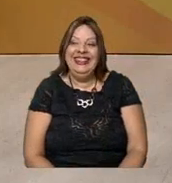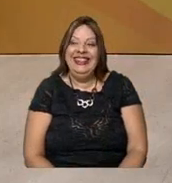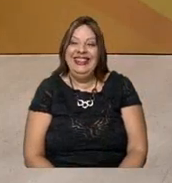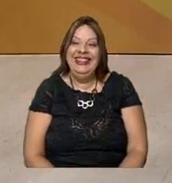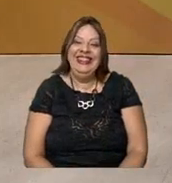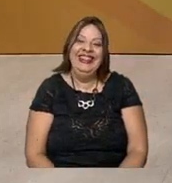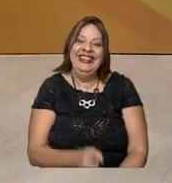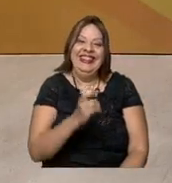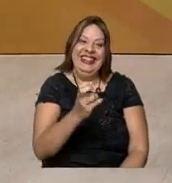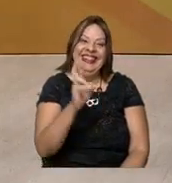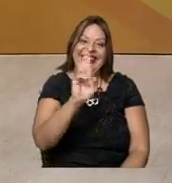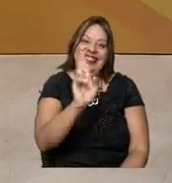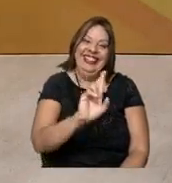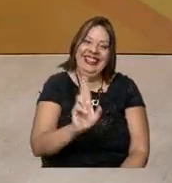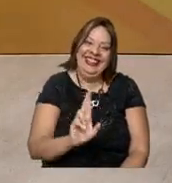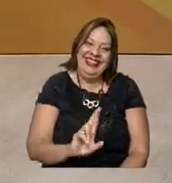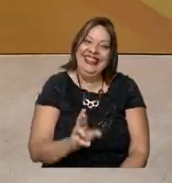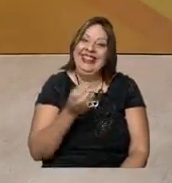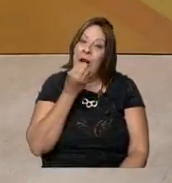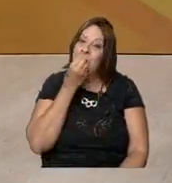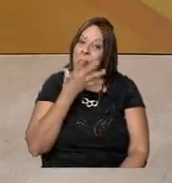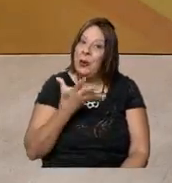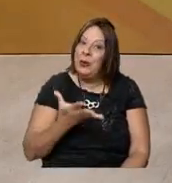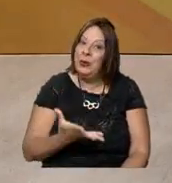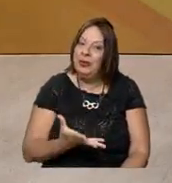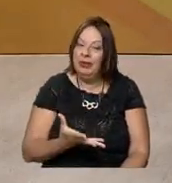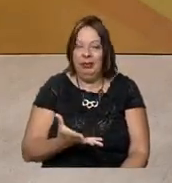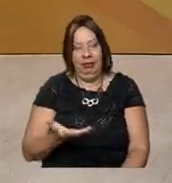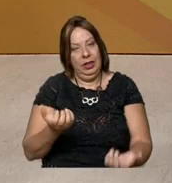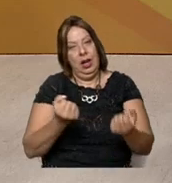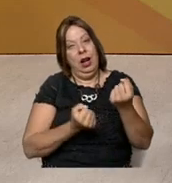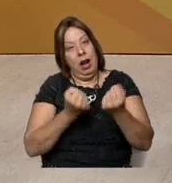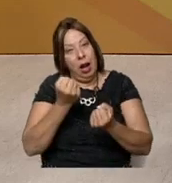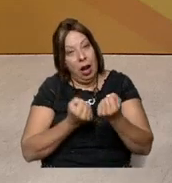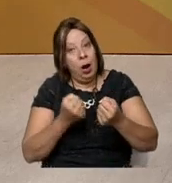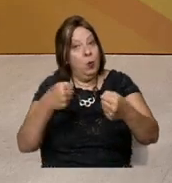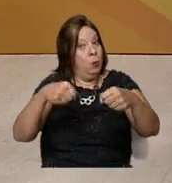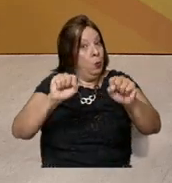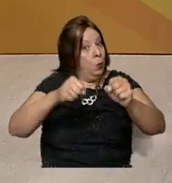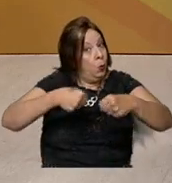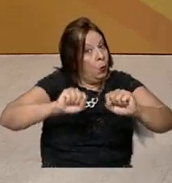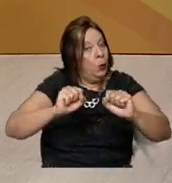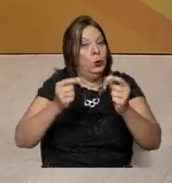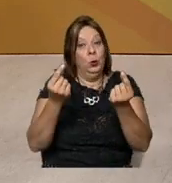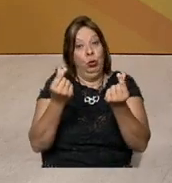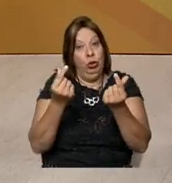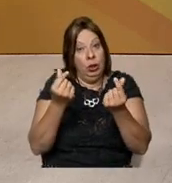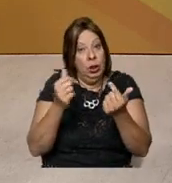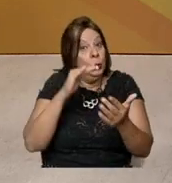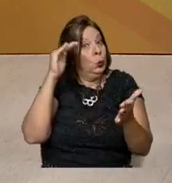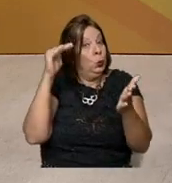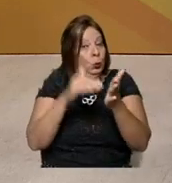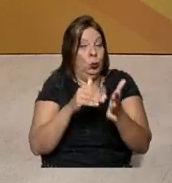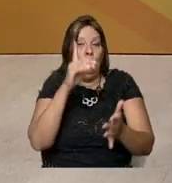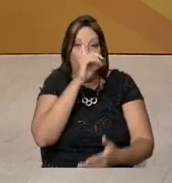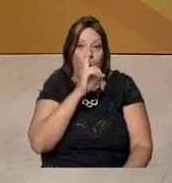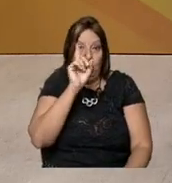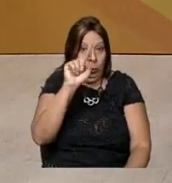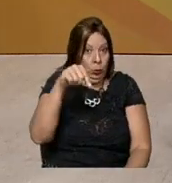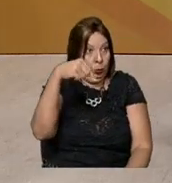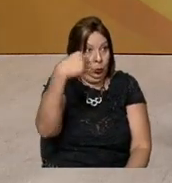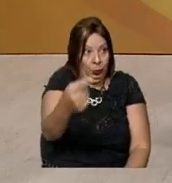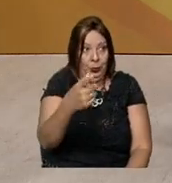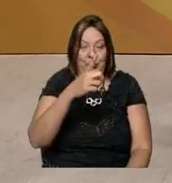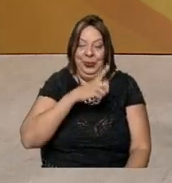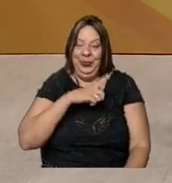Só R$5, gente. Tá bom demais, você viu, né? Carrão, tem moto, tem din-din. Tudo isso domingo que vem no nosso Caju Cap.